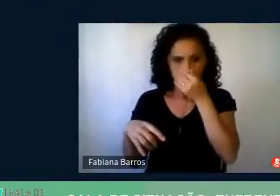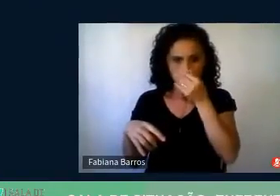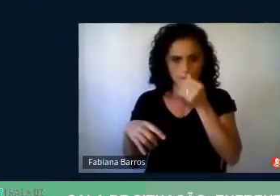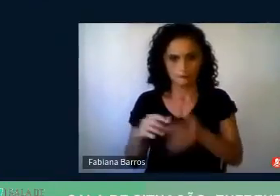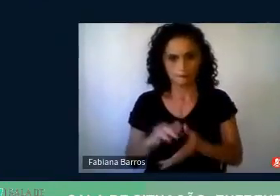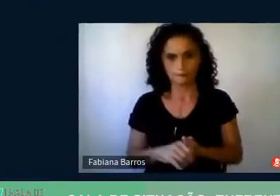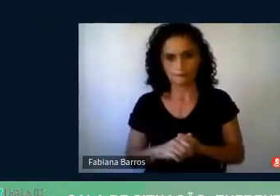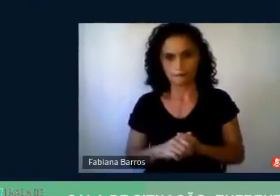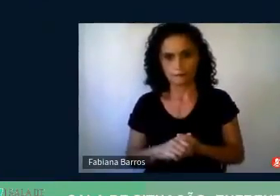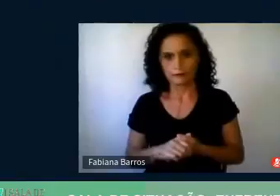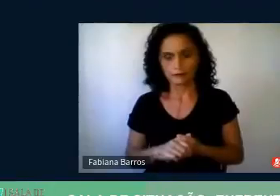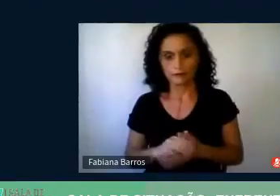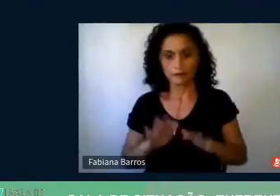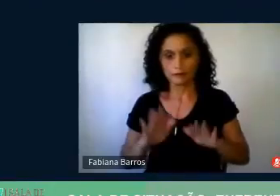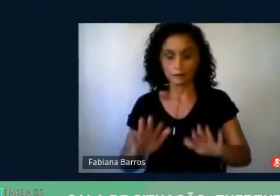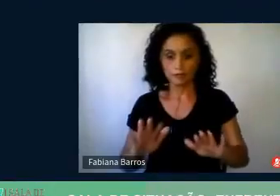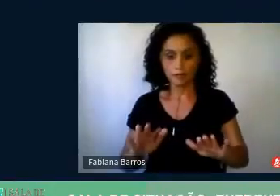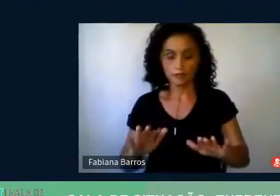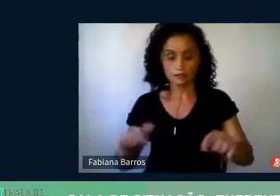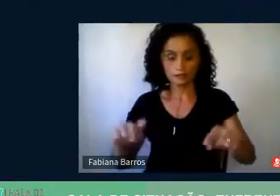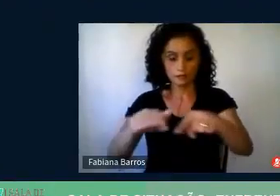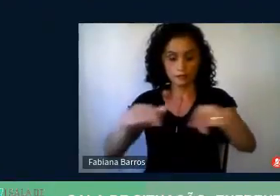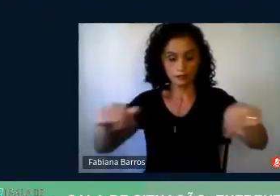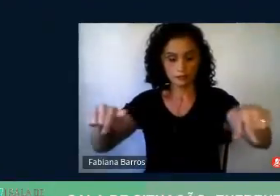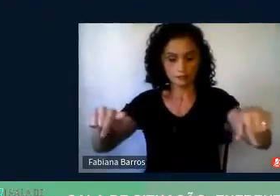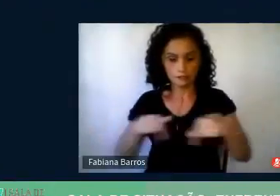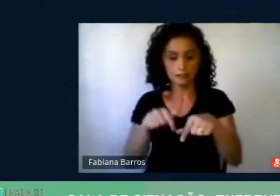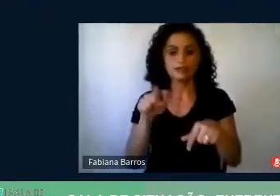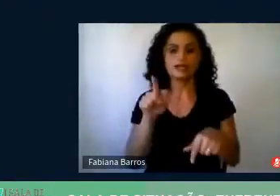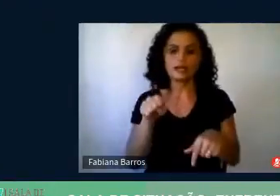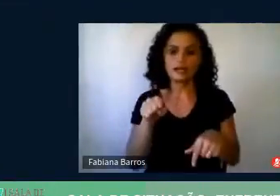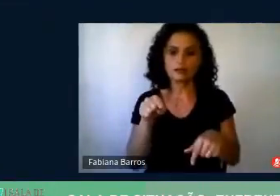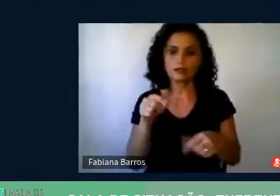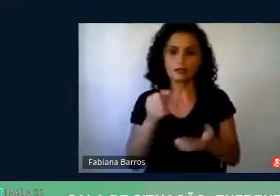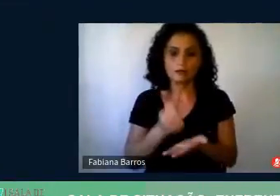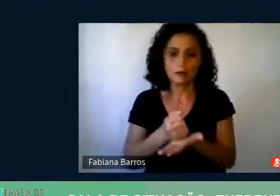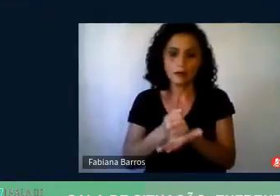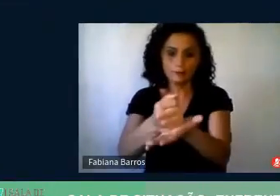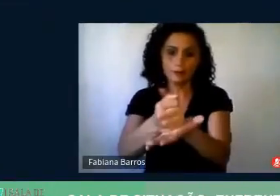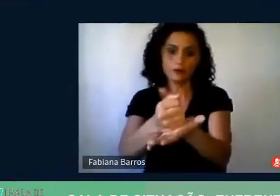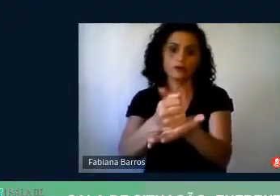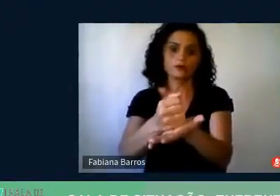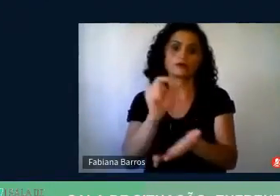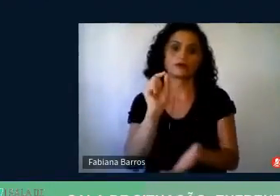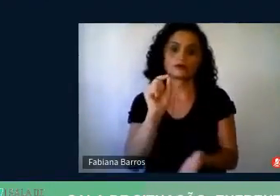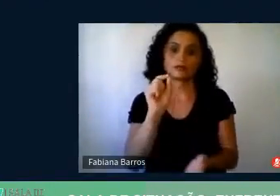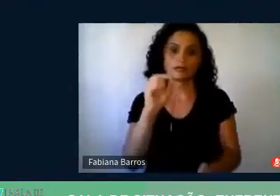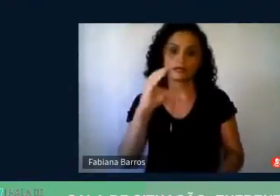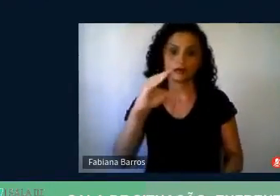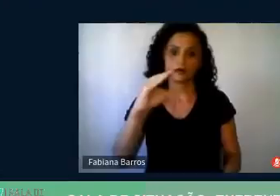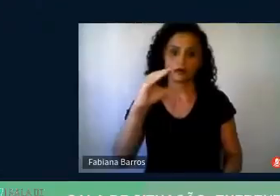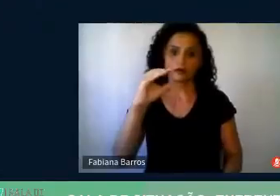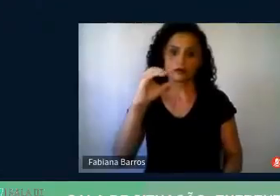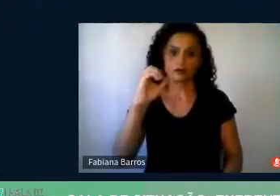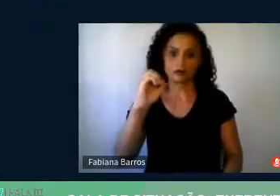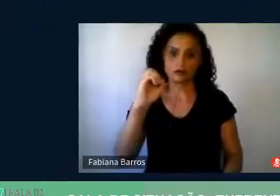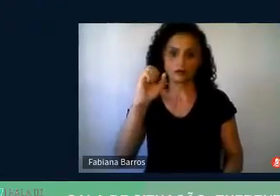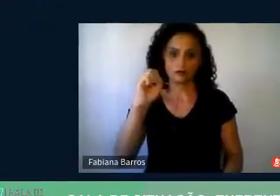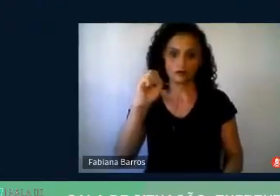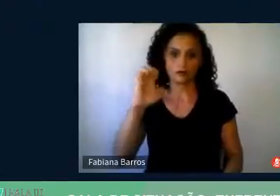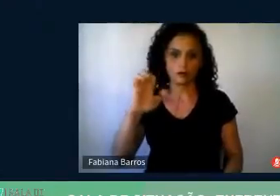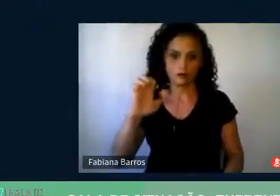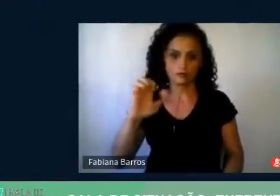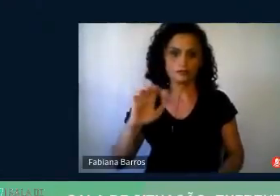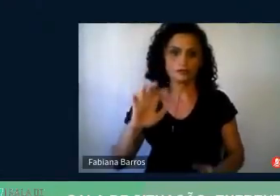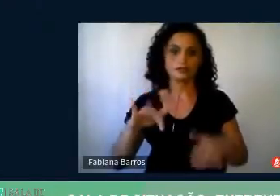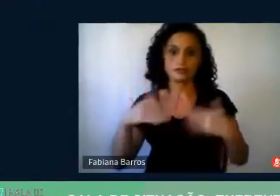Mas a sala, ela vem como um apoio a esse comitê do COIS. Então ela precisou se organizar também. Então ela sofreu uma reorganização em que a gente vem